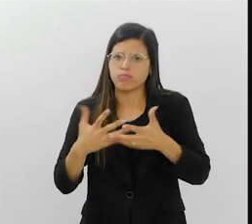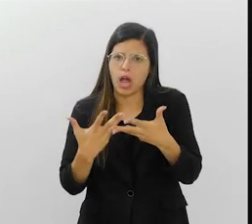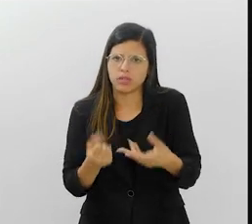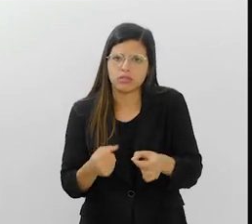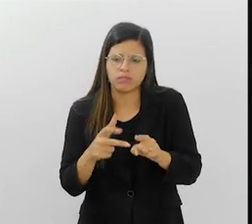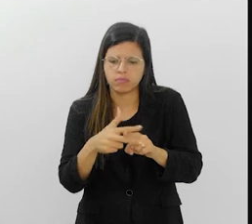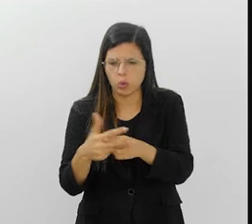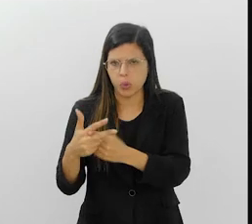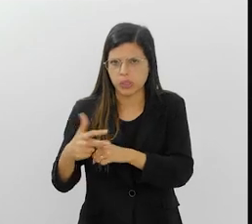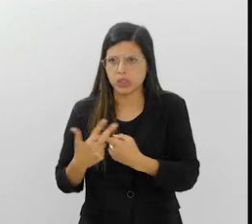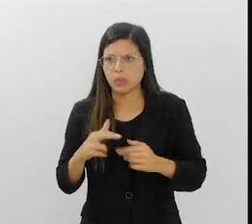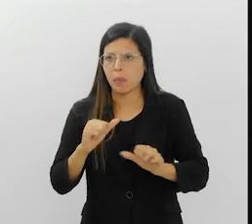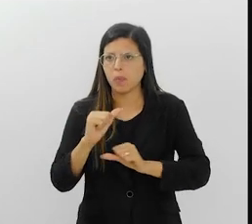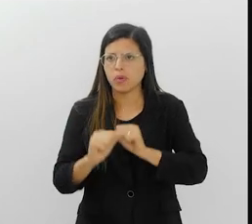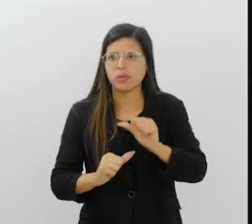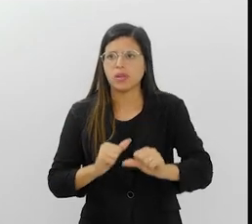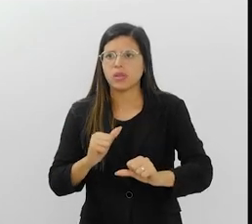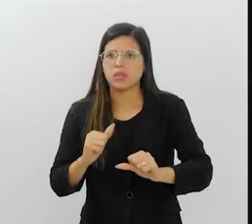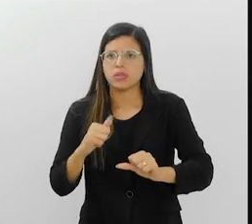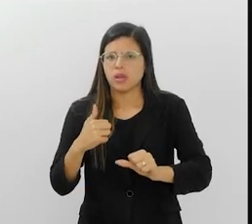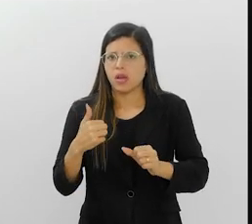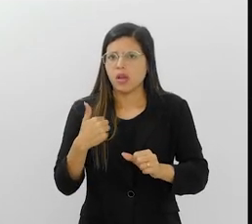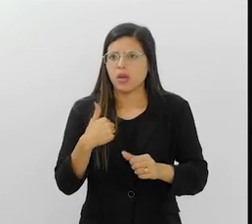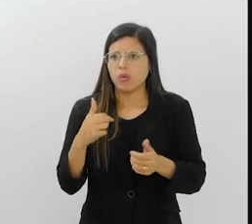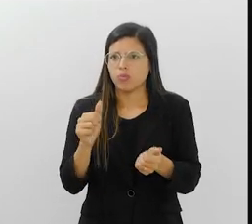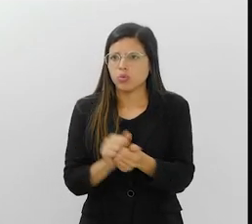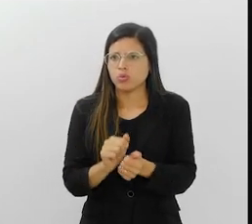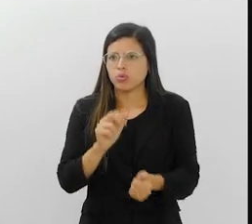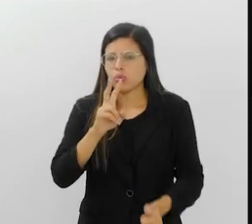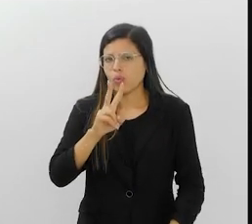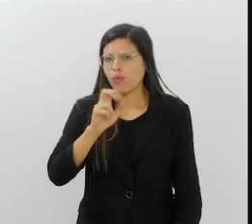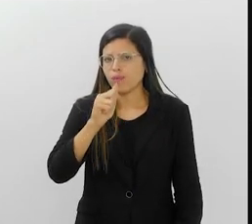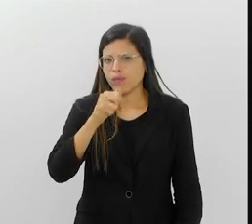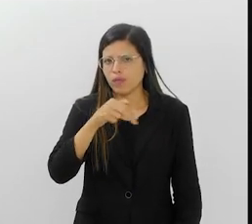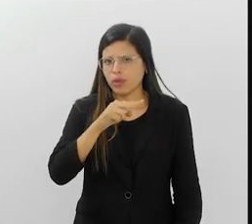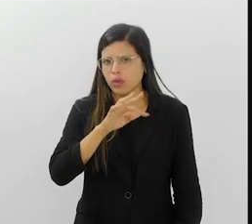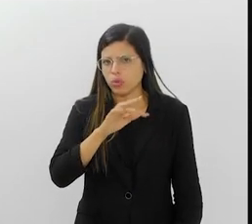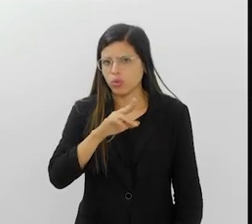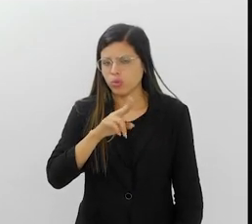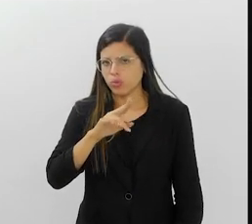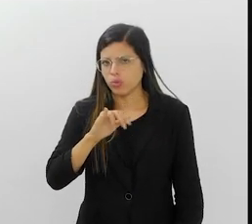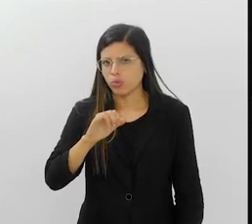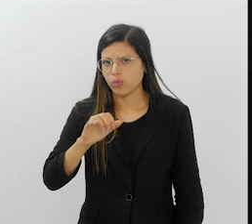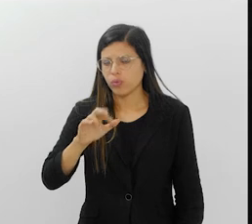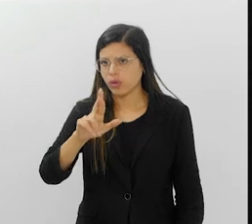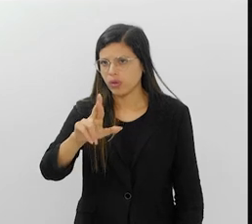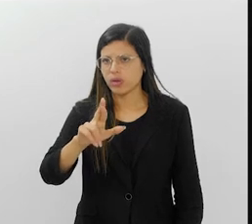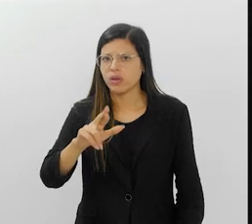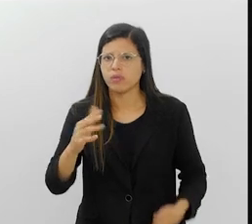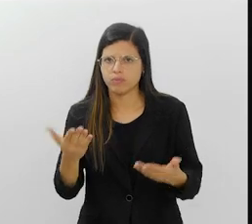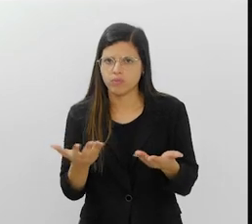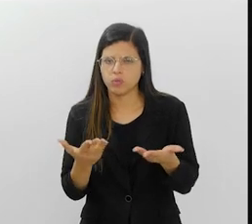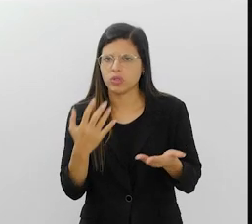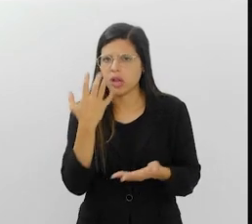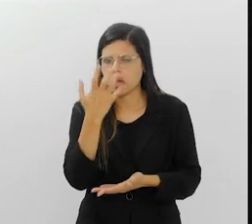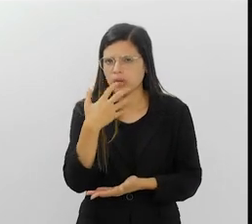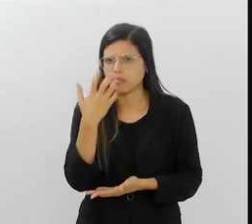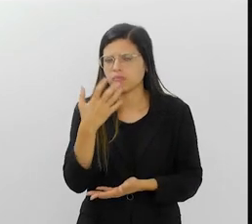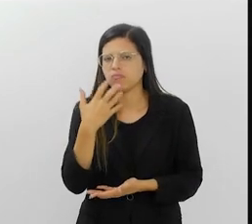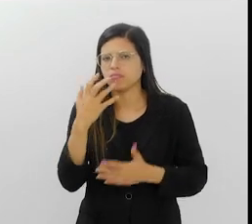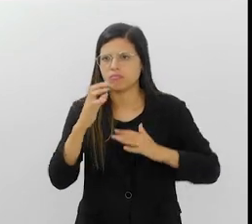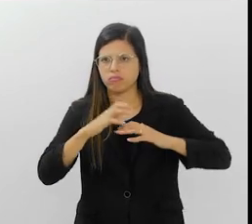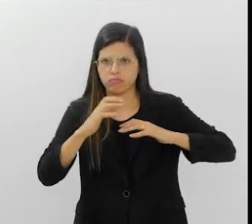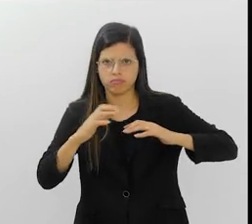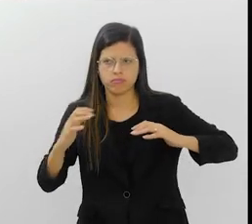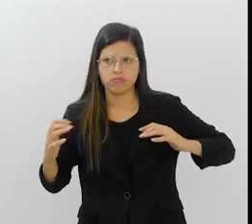as mudanças necessárias. Eu e meus parceiros, Vantuí, ajudou muito. Hoje, cantor da Porra da Pedra. É, um